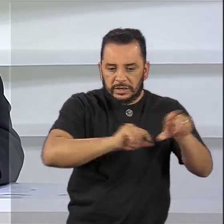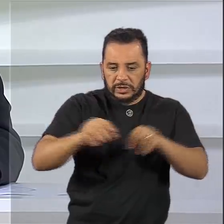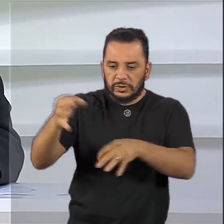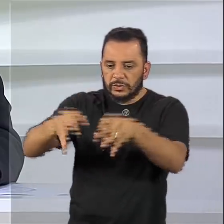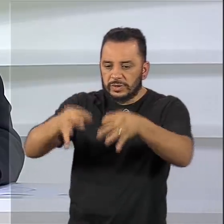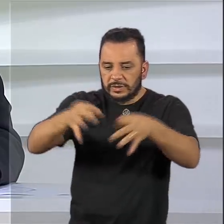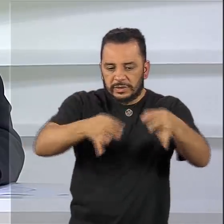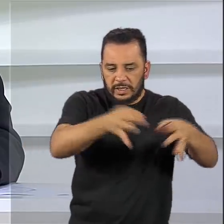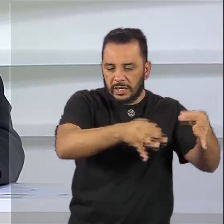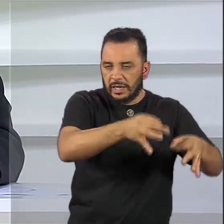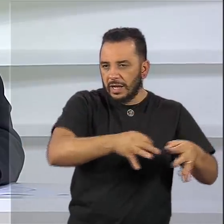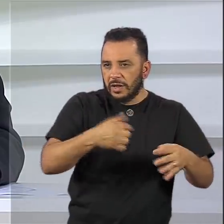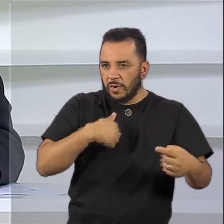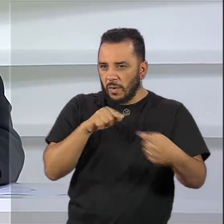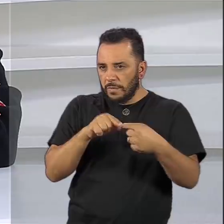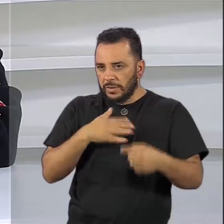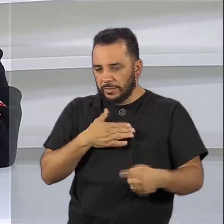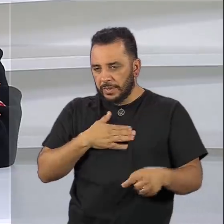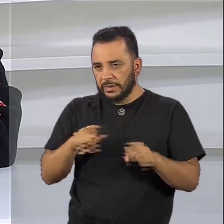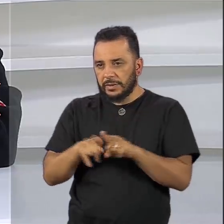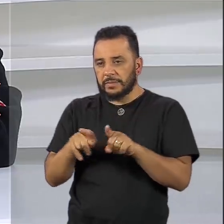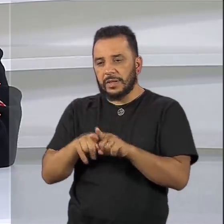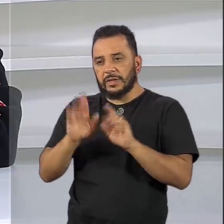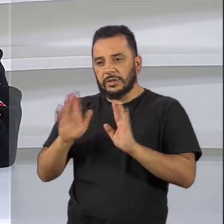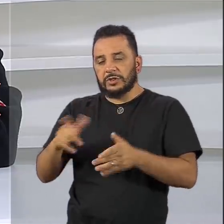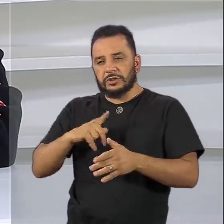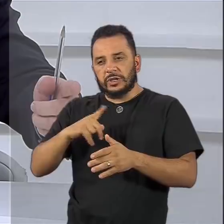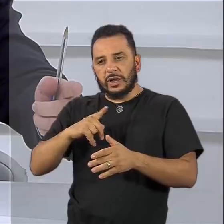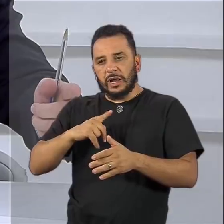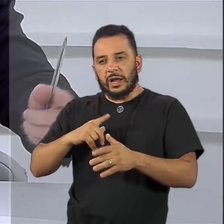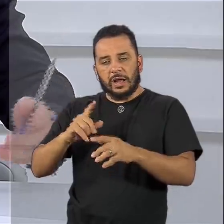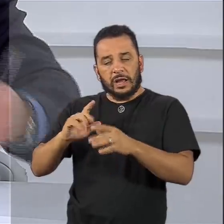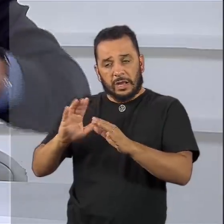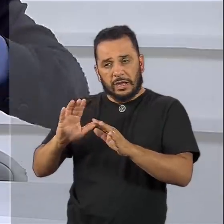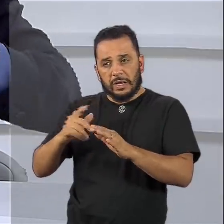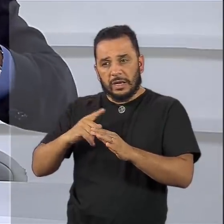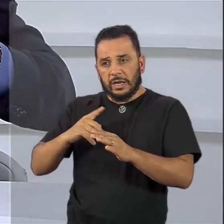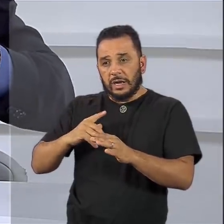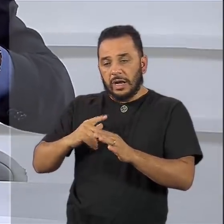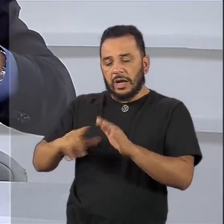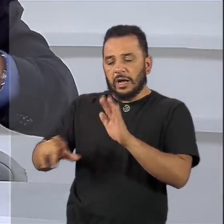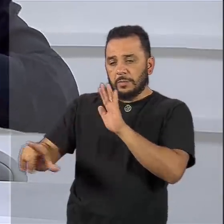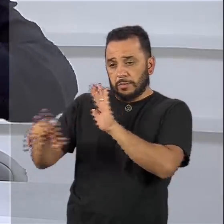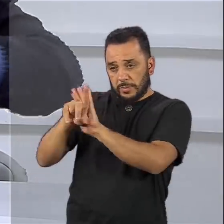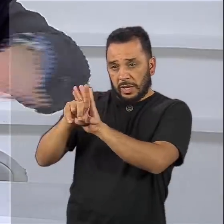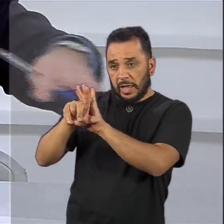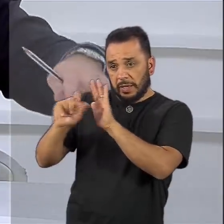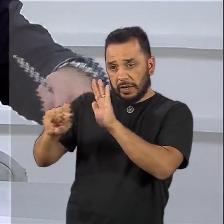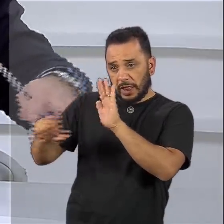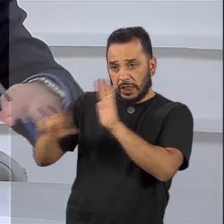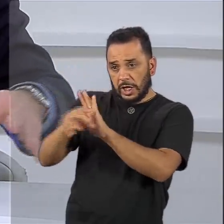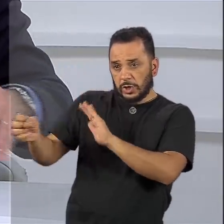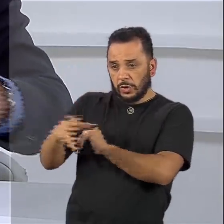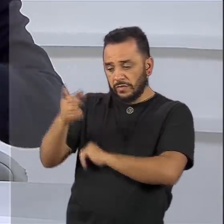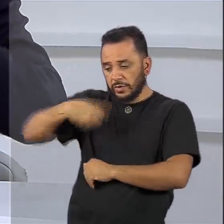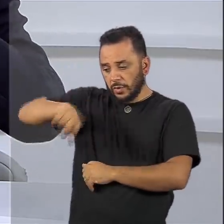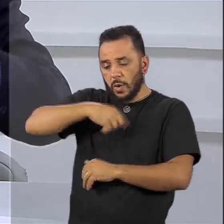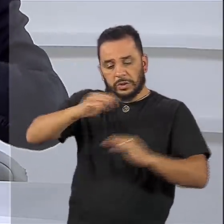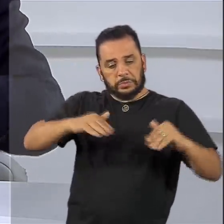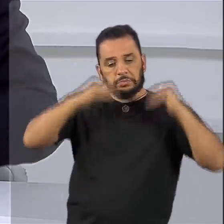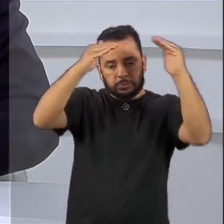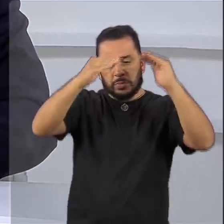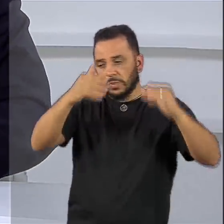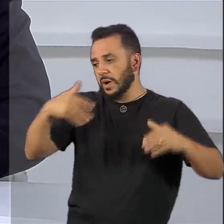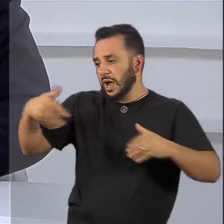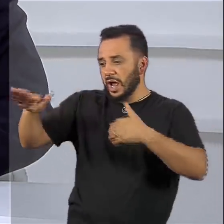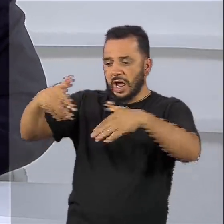é fazer uma Assembleia Constituinte que desautoriza os outros poderes eleitos e diz, não, soberanos somos nós, e esvazia o resto, e por aí